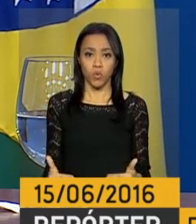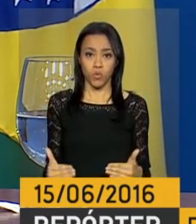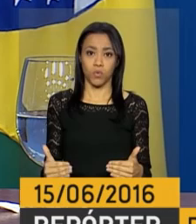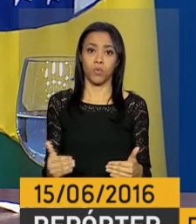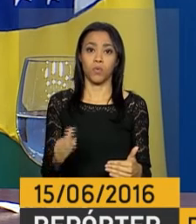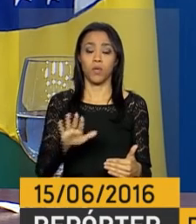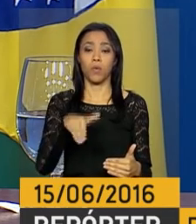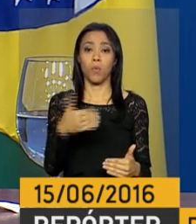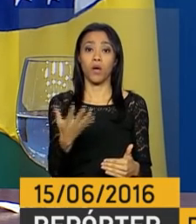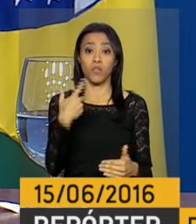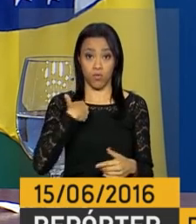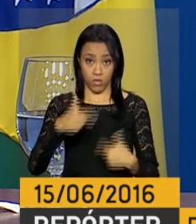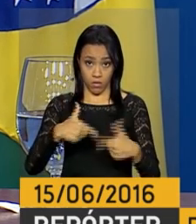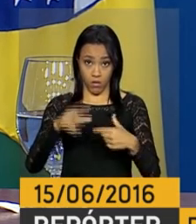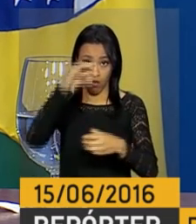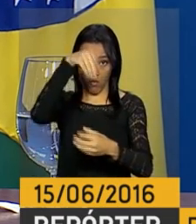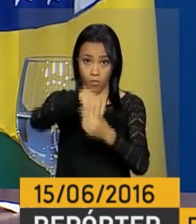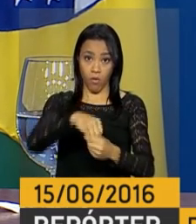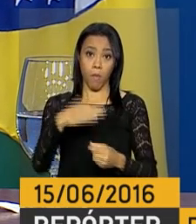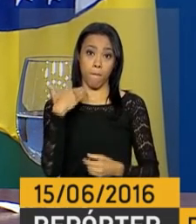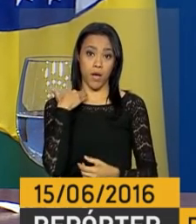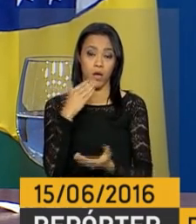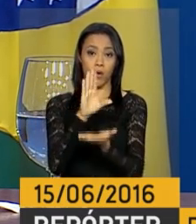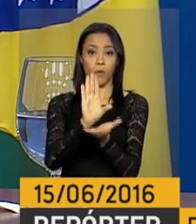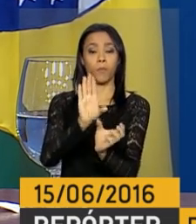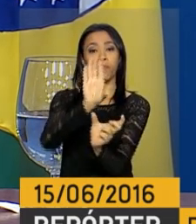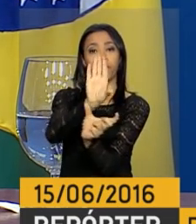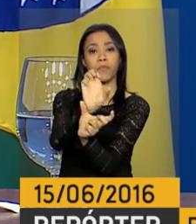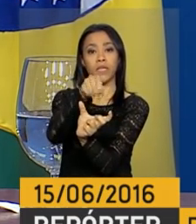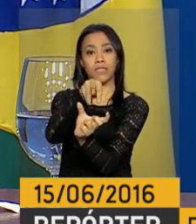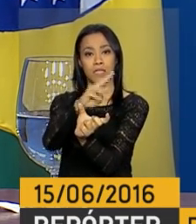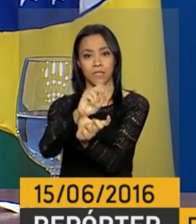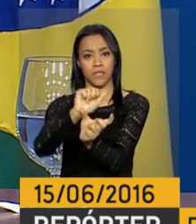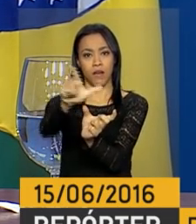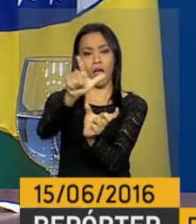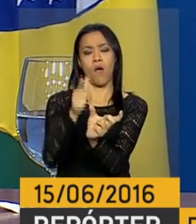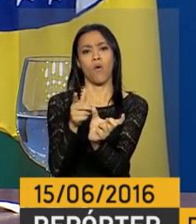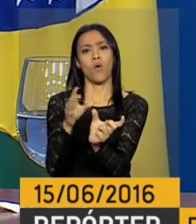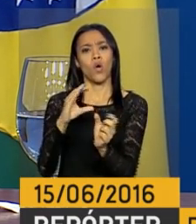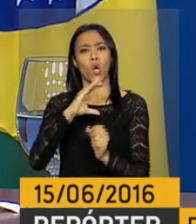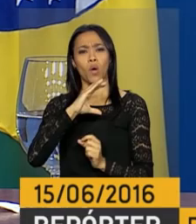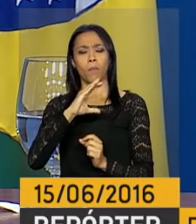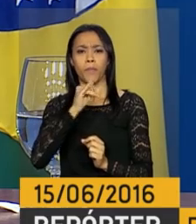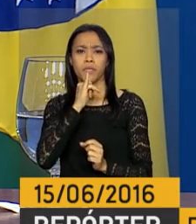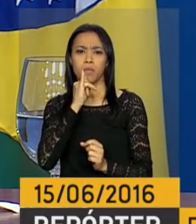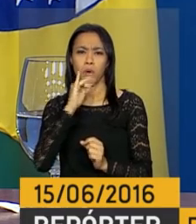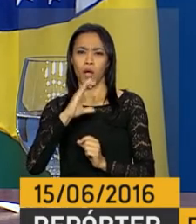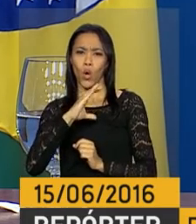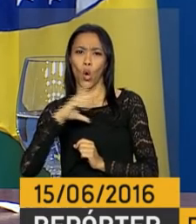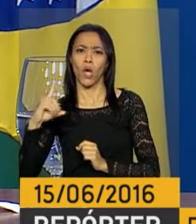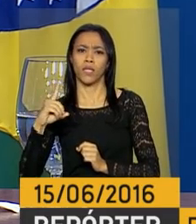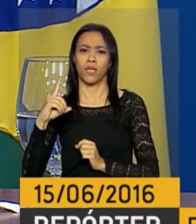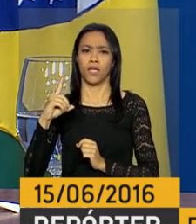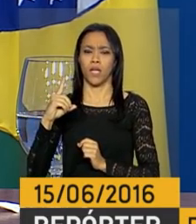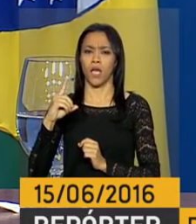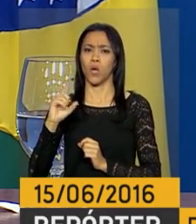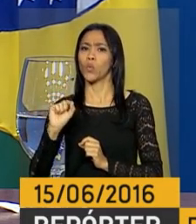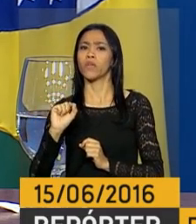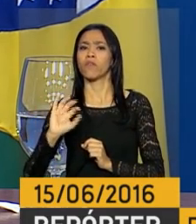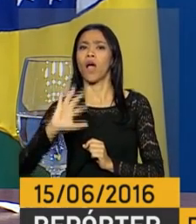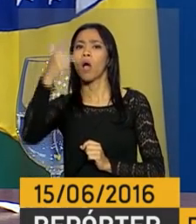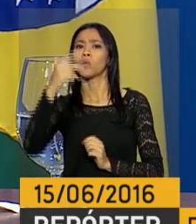tava no Banco Central, sobre essa questão de coordenação de expectativas, não é? Essa corrente que acha que você